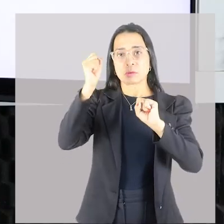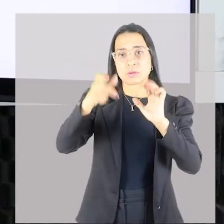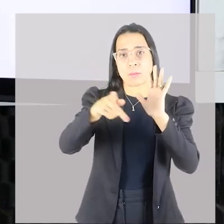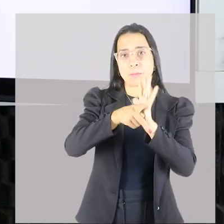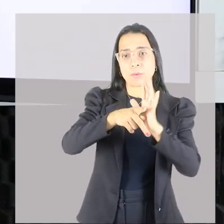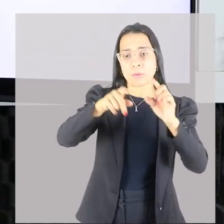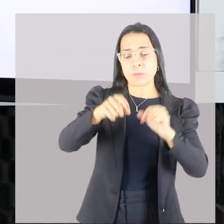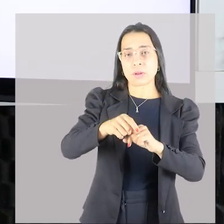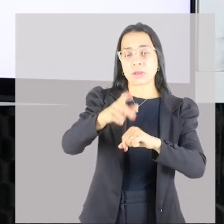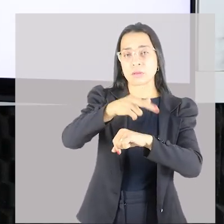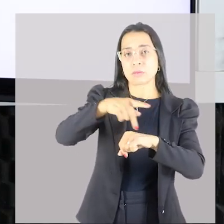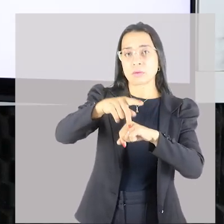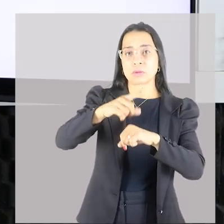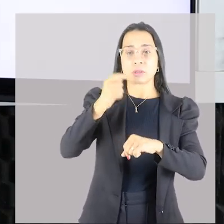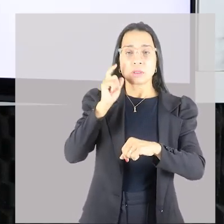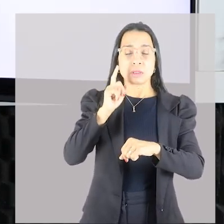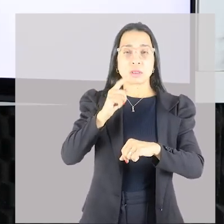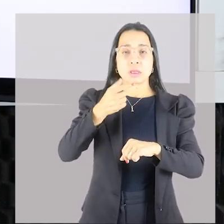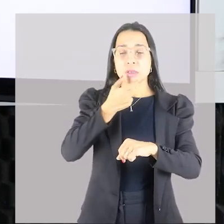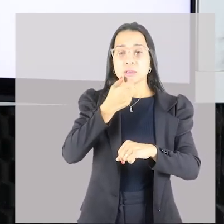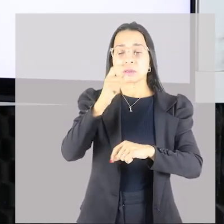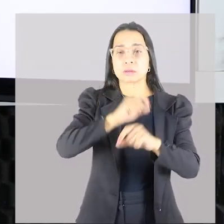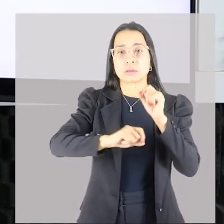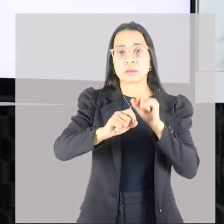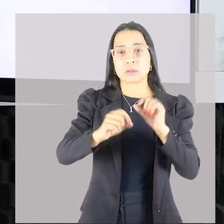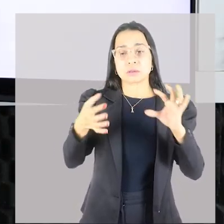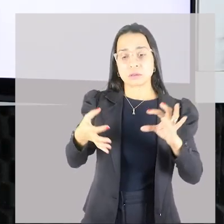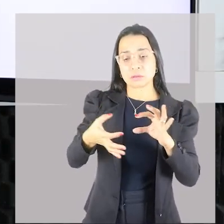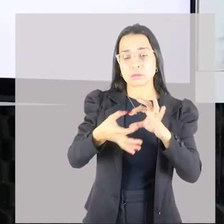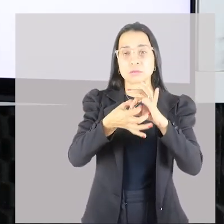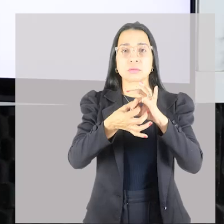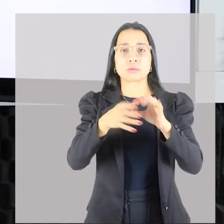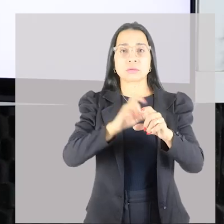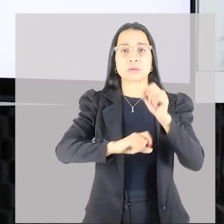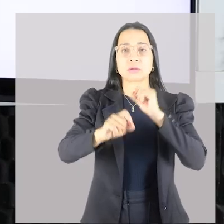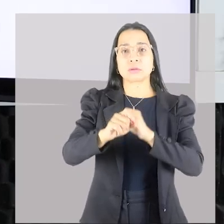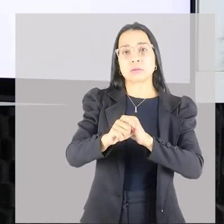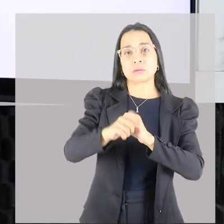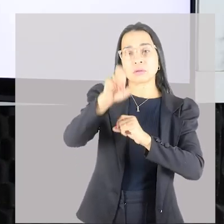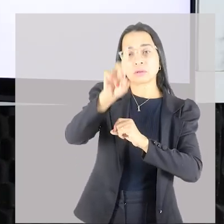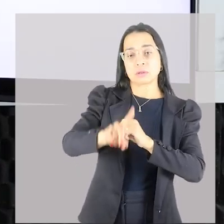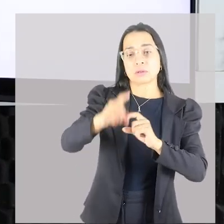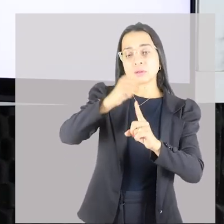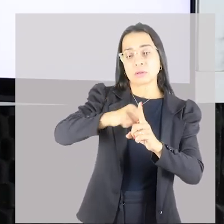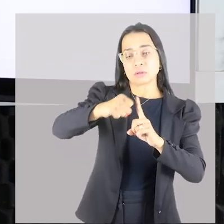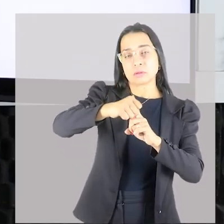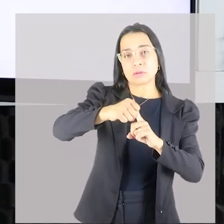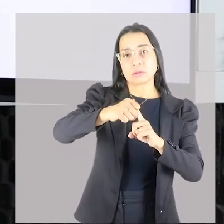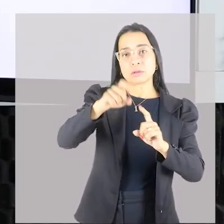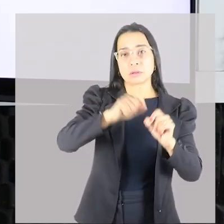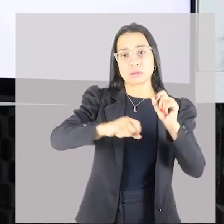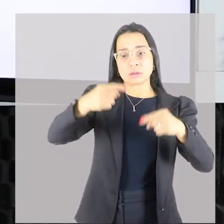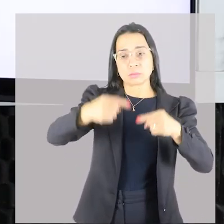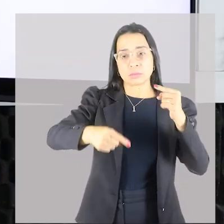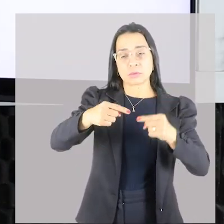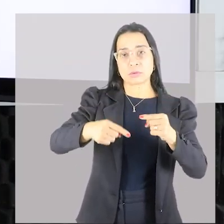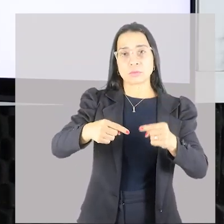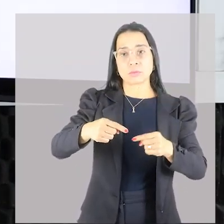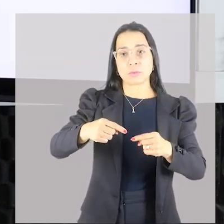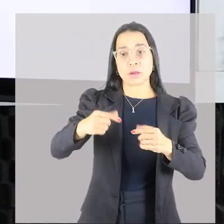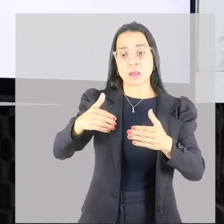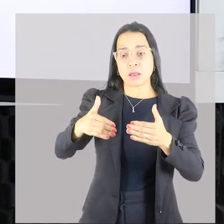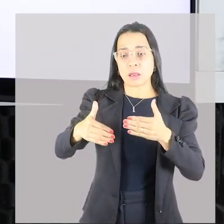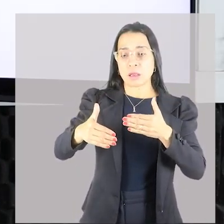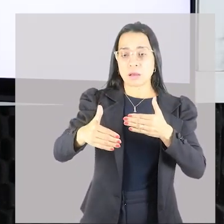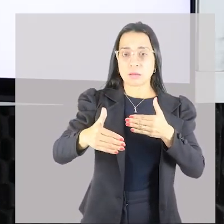está muito vinculado a direitos sociais e políticos. Depois, ao longo do tempo, outras pautas foram adicionadas, como a questão